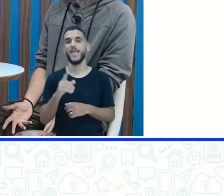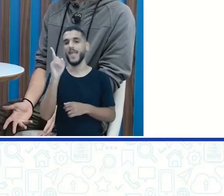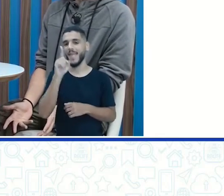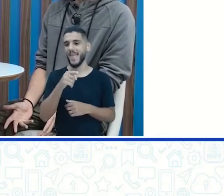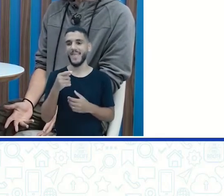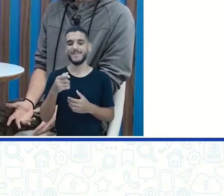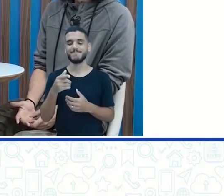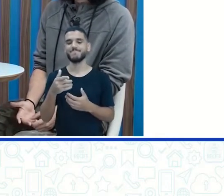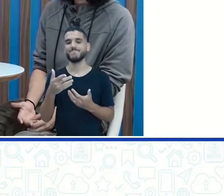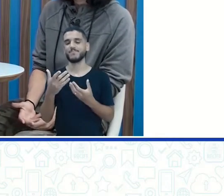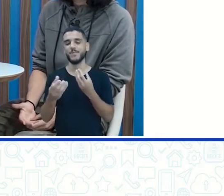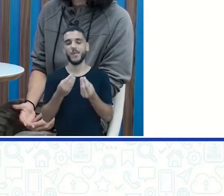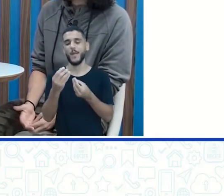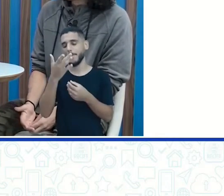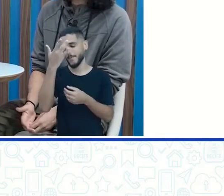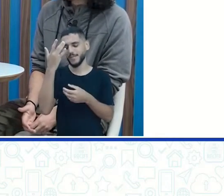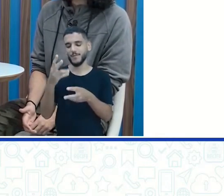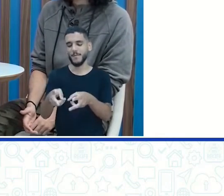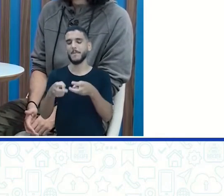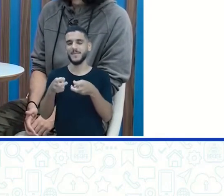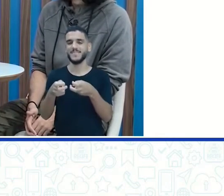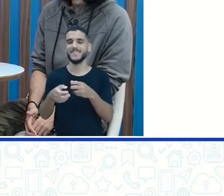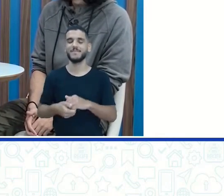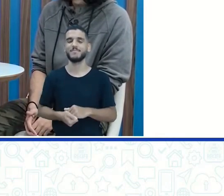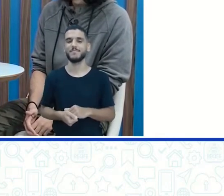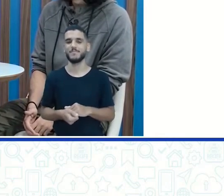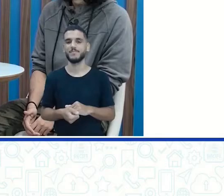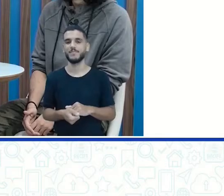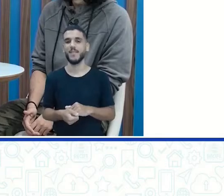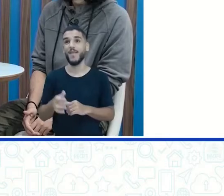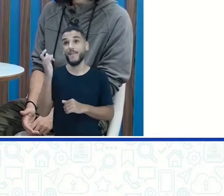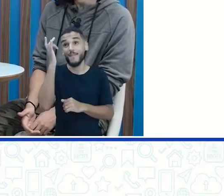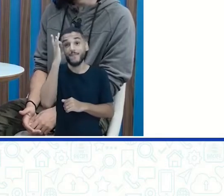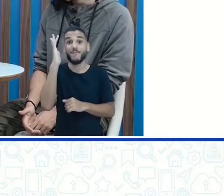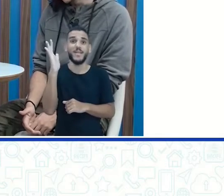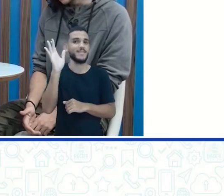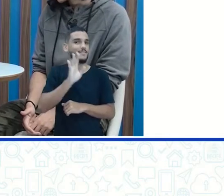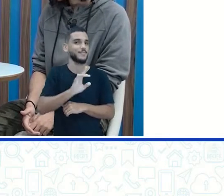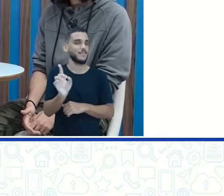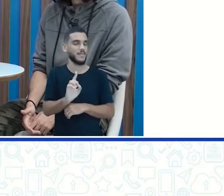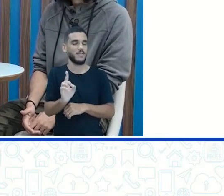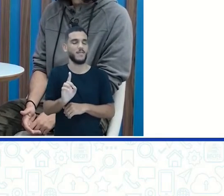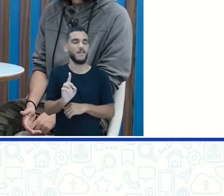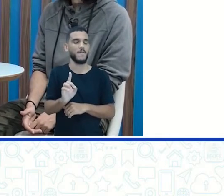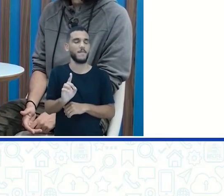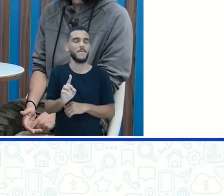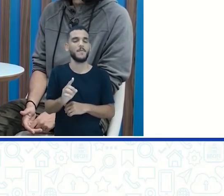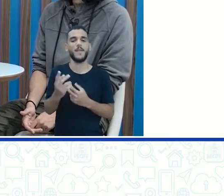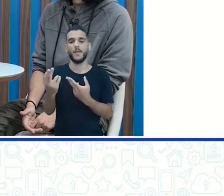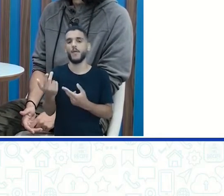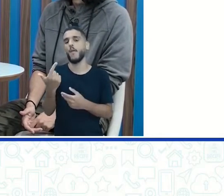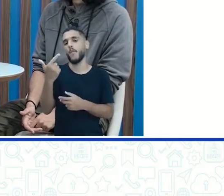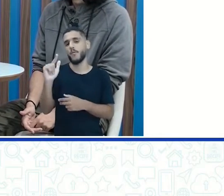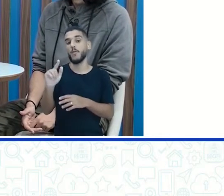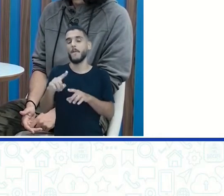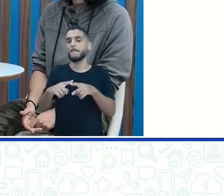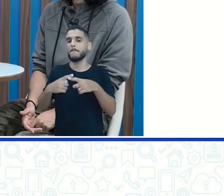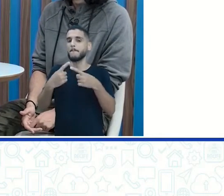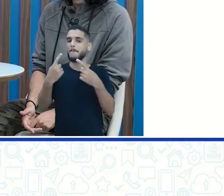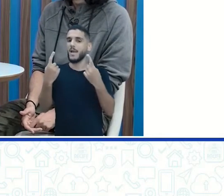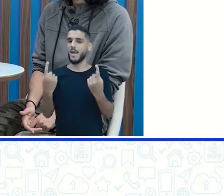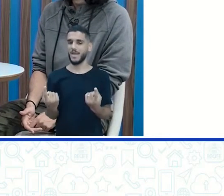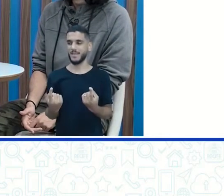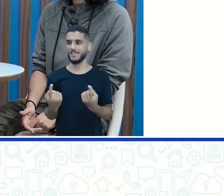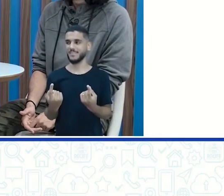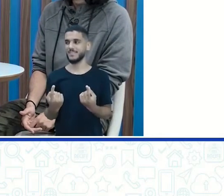intuitivo, digamos. Também. Não tão facinho quanto Sim. o Dó, Ré, Mi, Fá, Fá, Fá, né? Mas